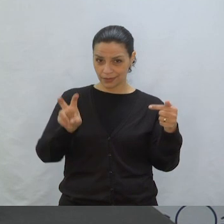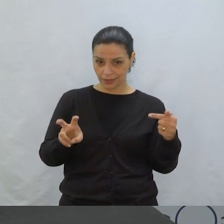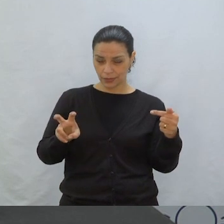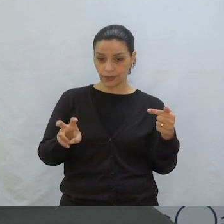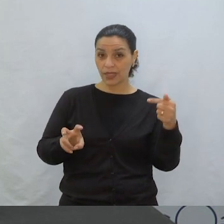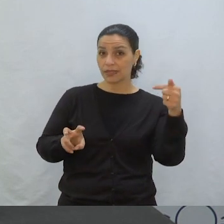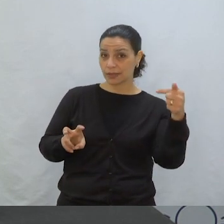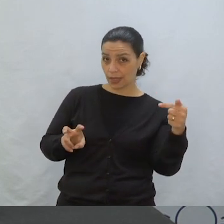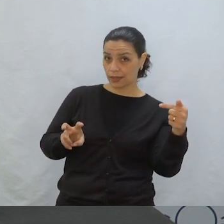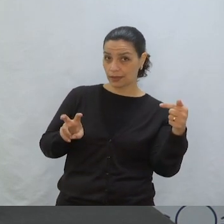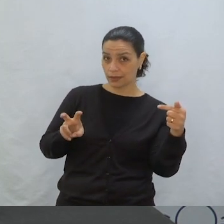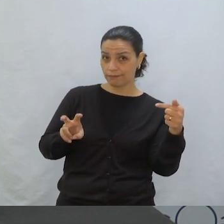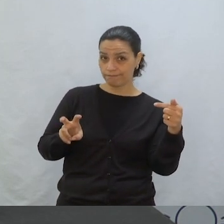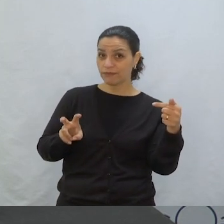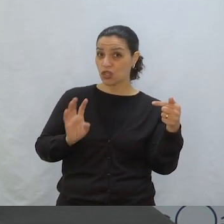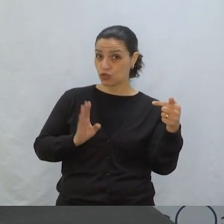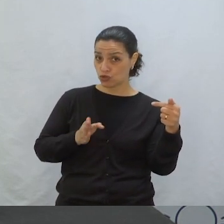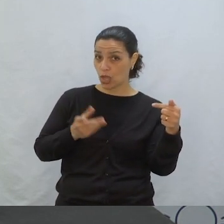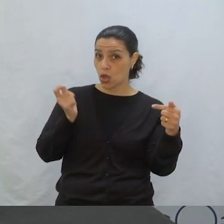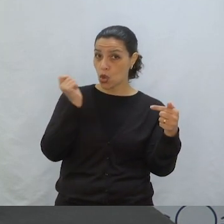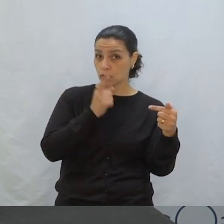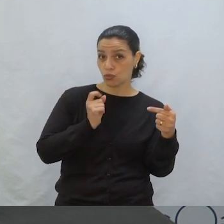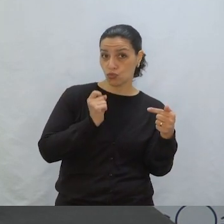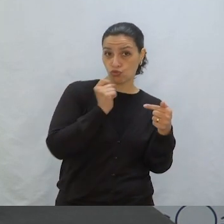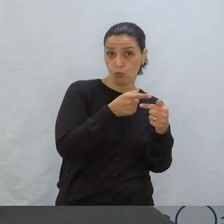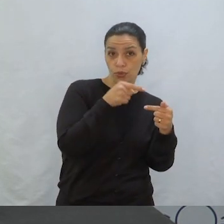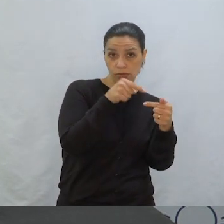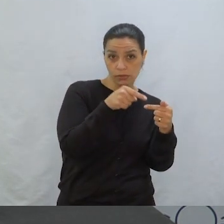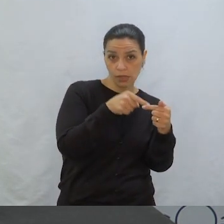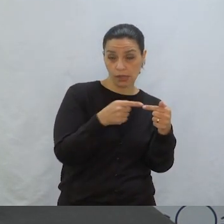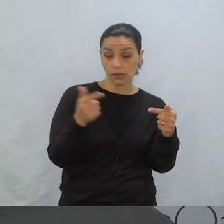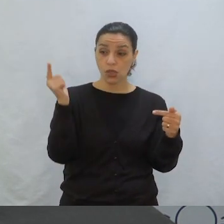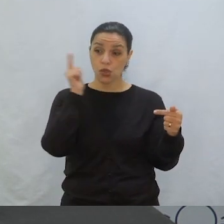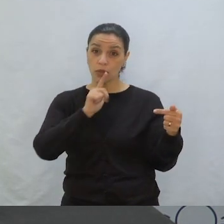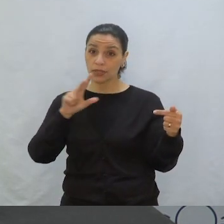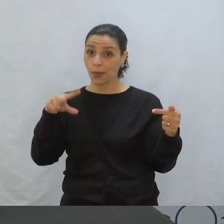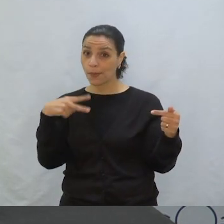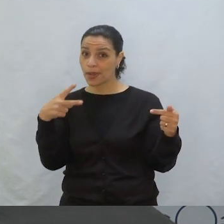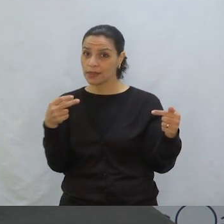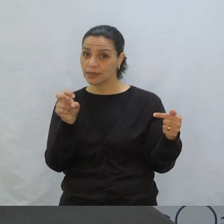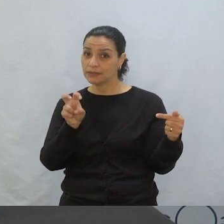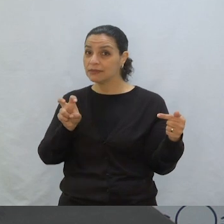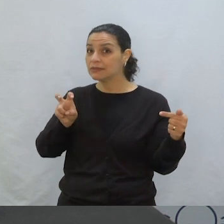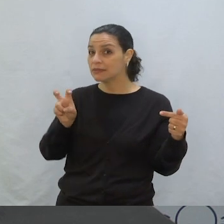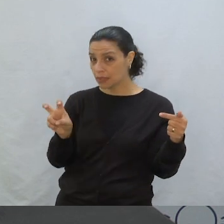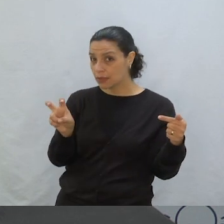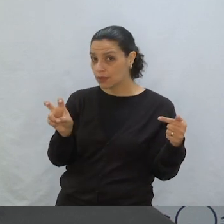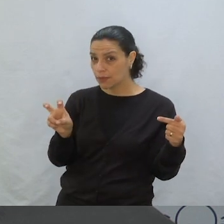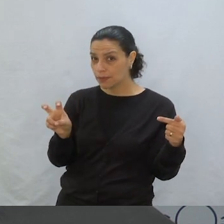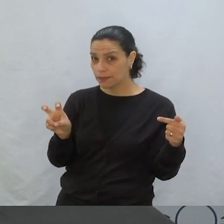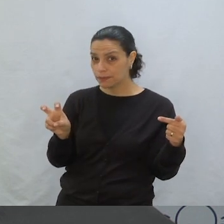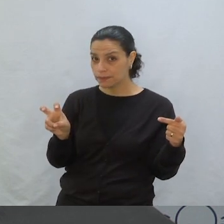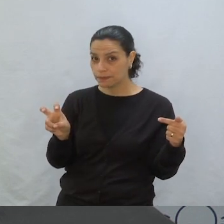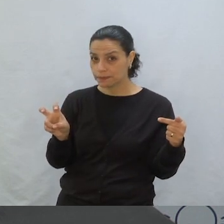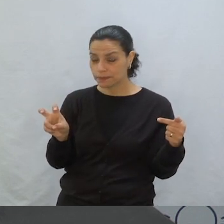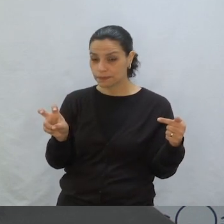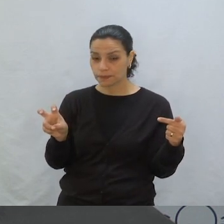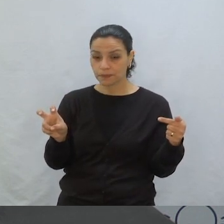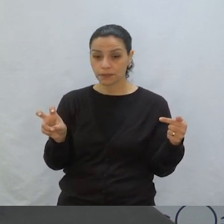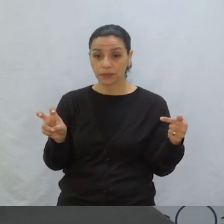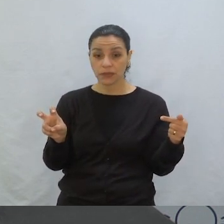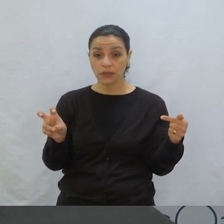tinha 7 lápis, ela comprou 7 lápis e ganhou mais